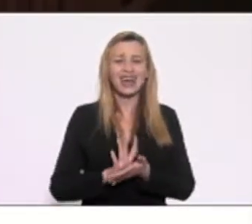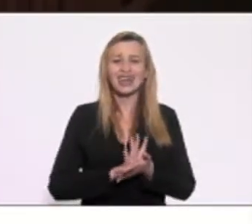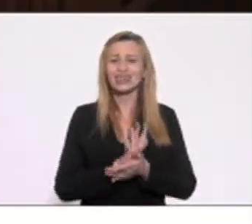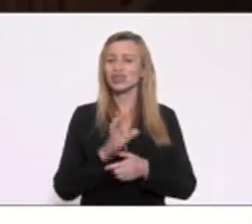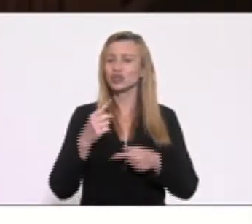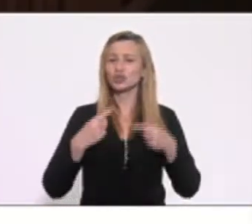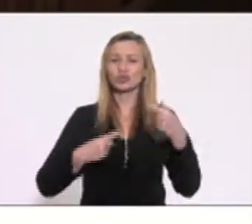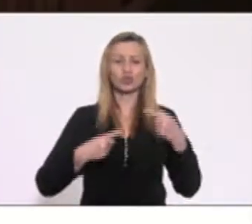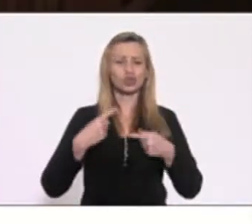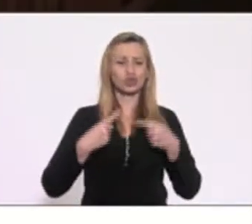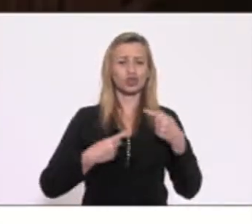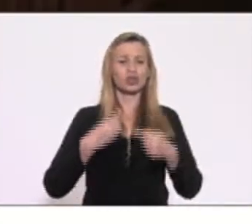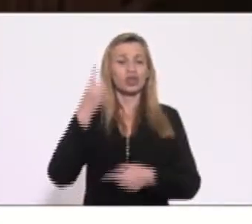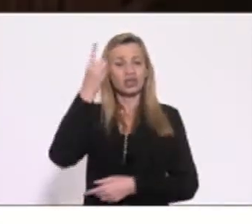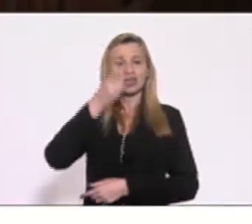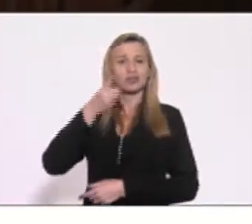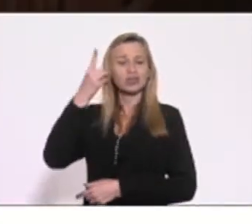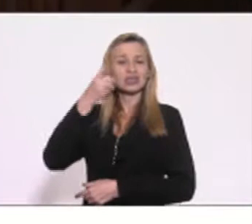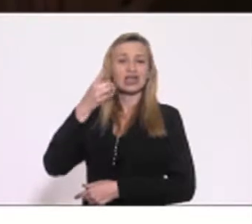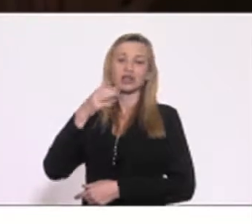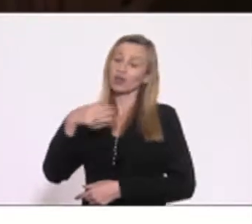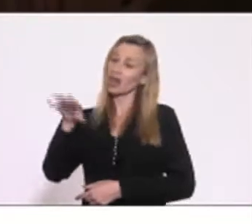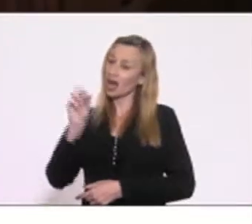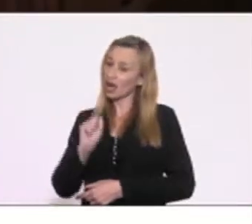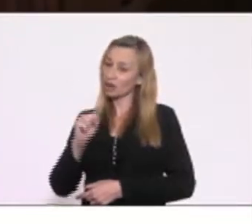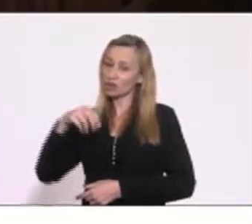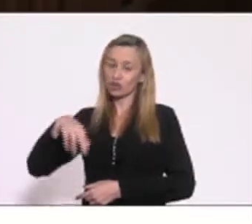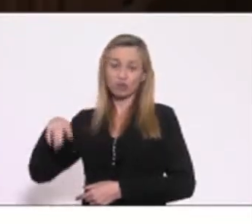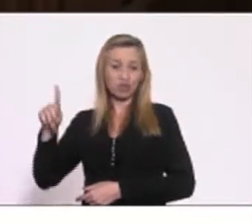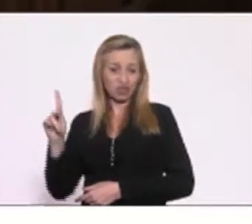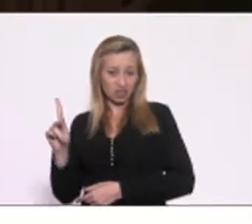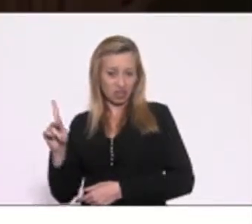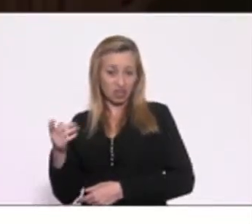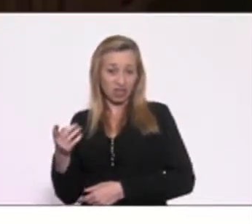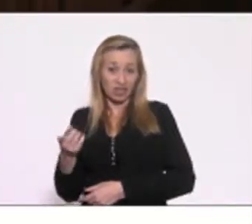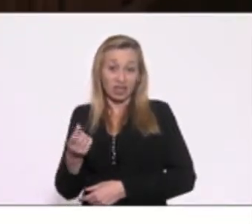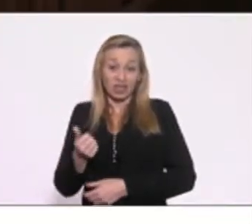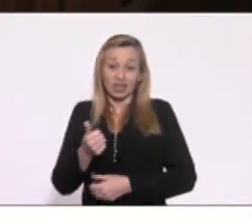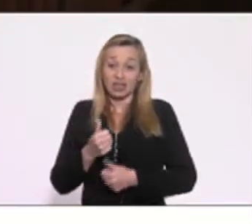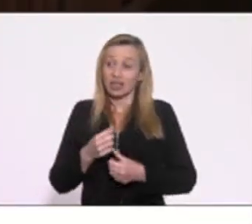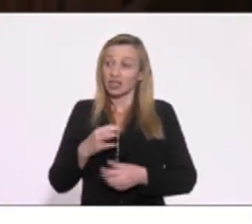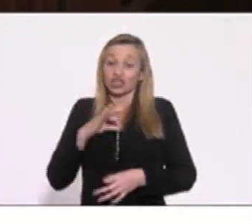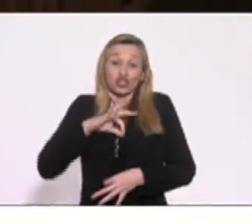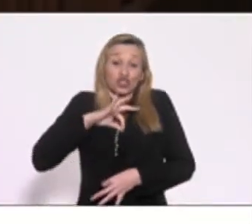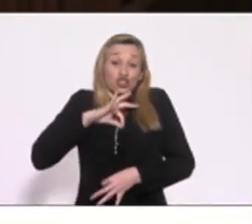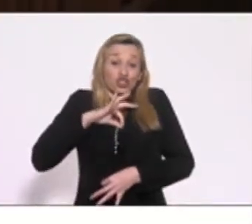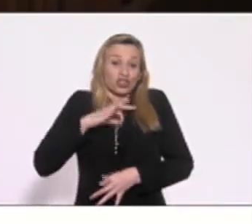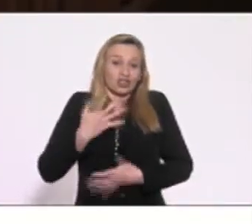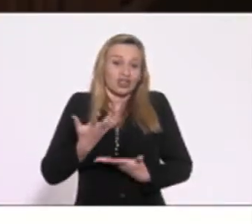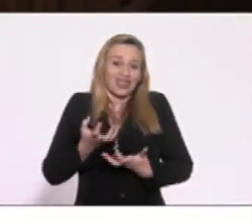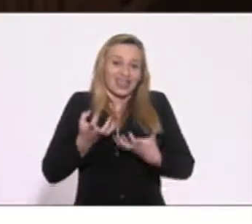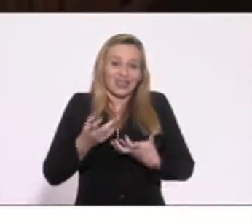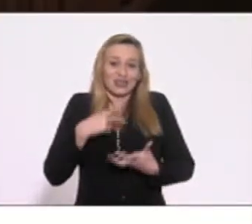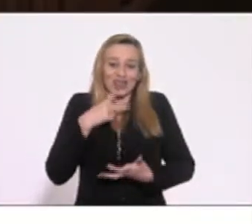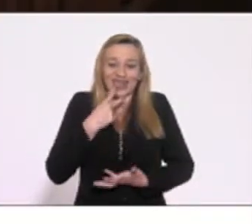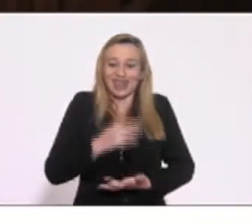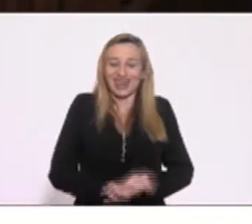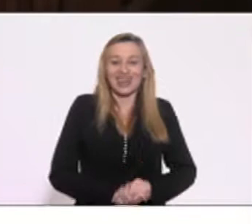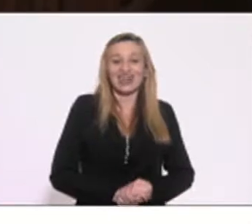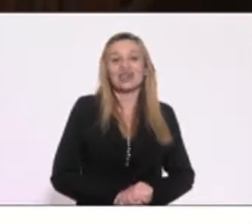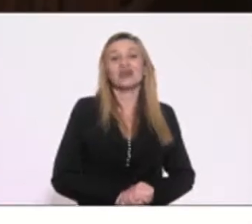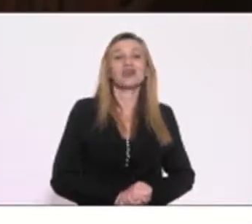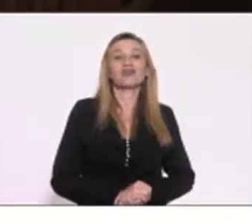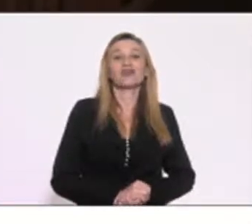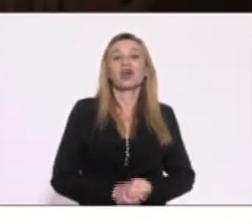O deputado Carlos Mink está excitado querendo discursar,